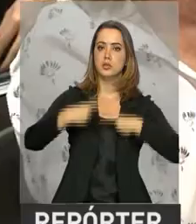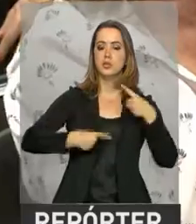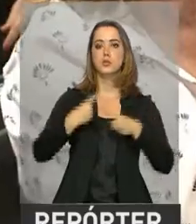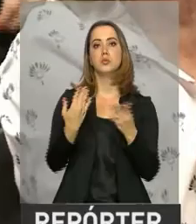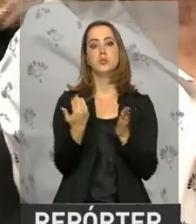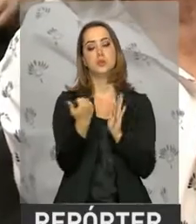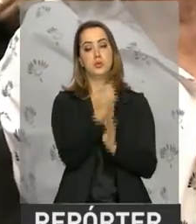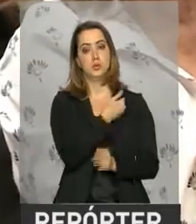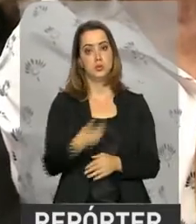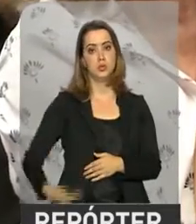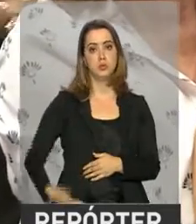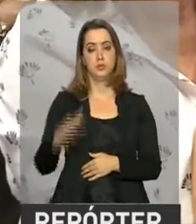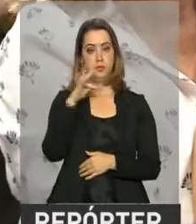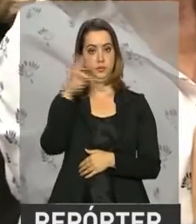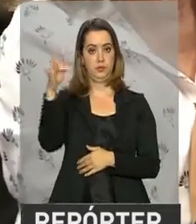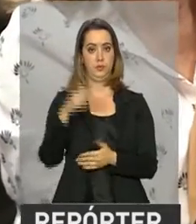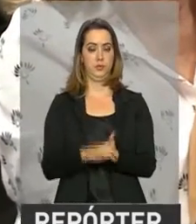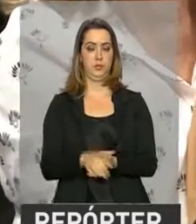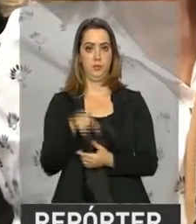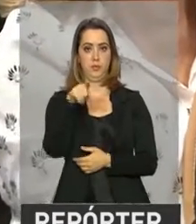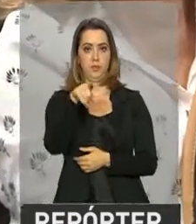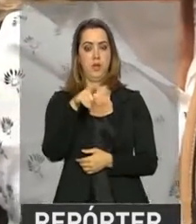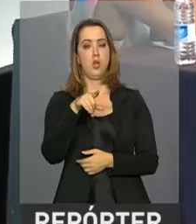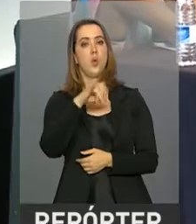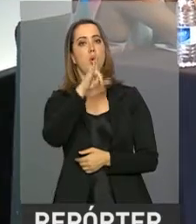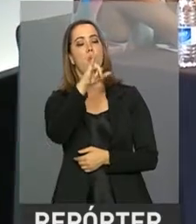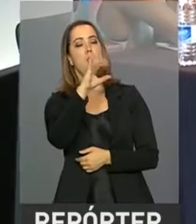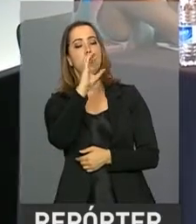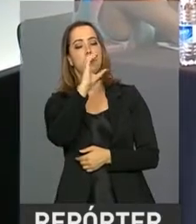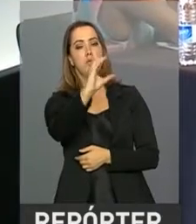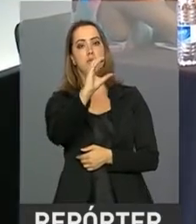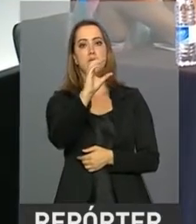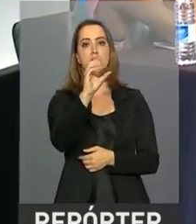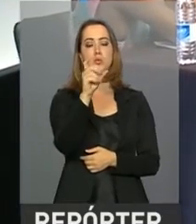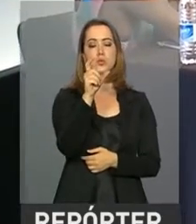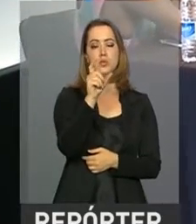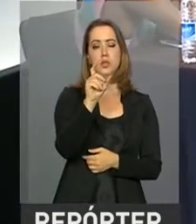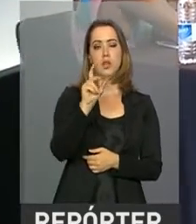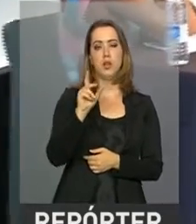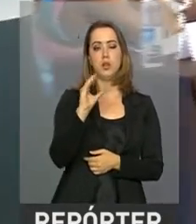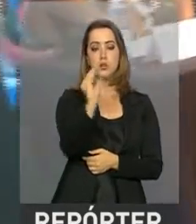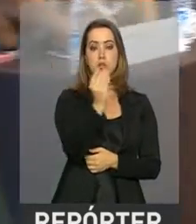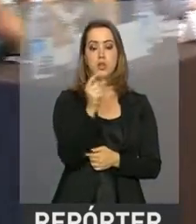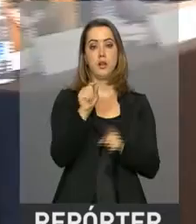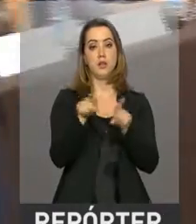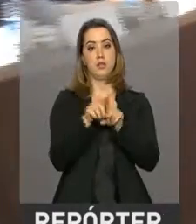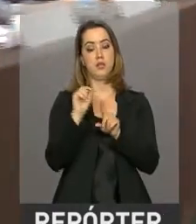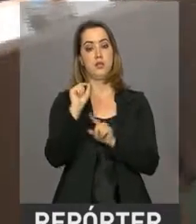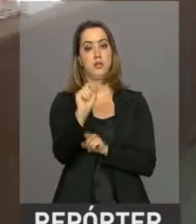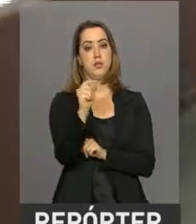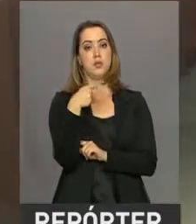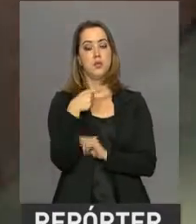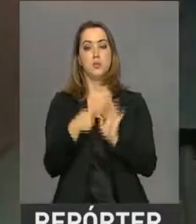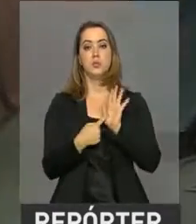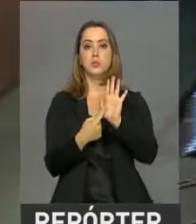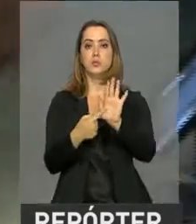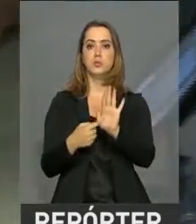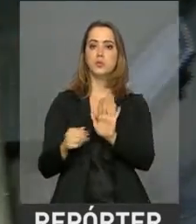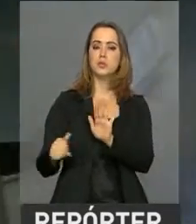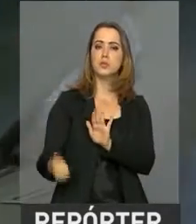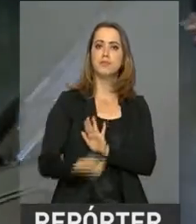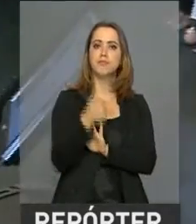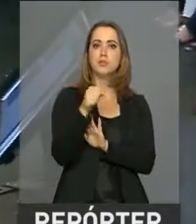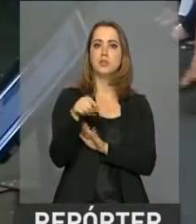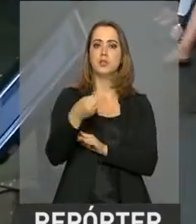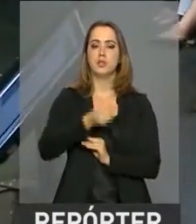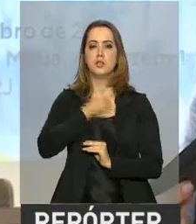federal. Durante o debate, o Instituto Carlos Chagas apresentou o projeto que tem como objetivo resgatar meninas que